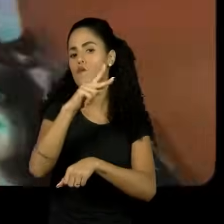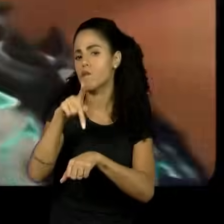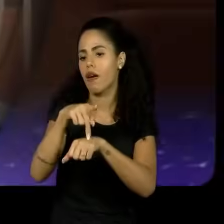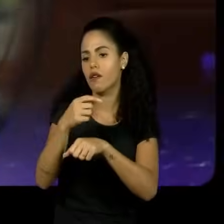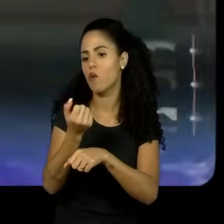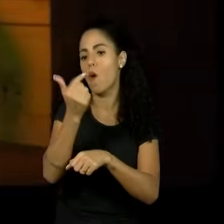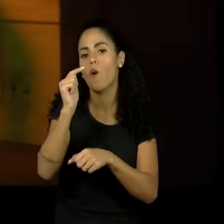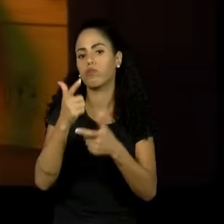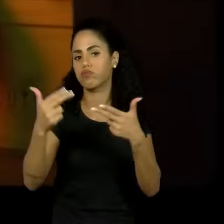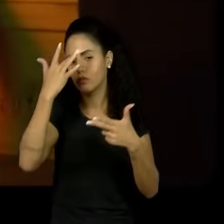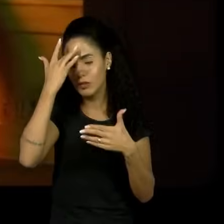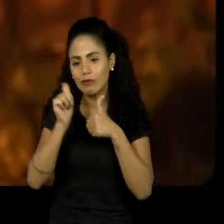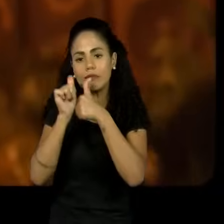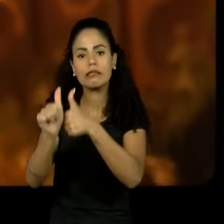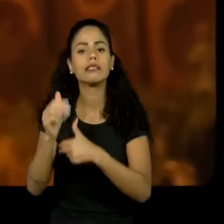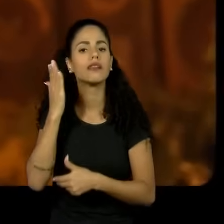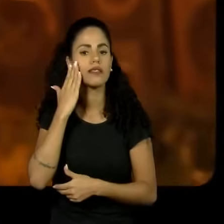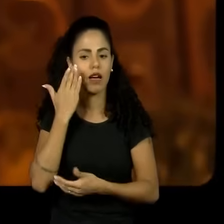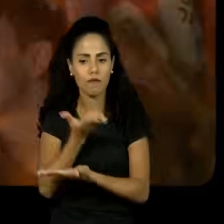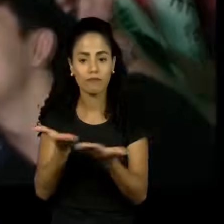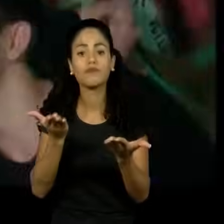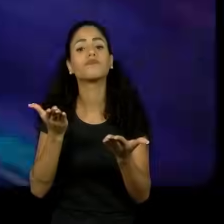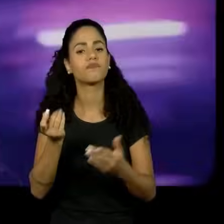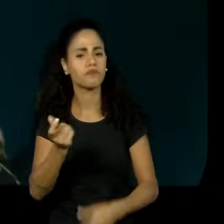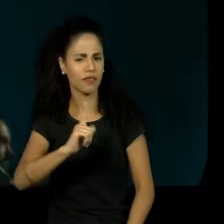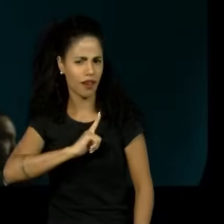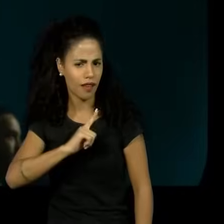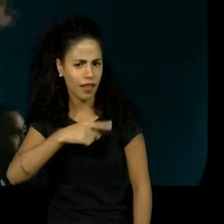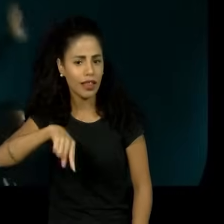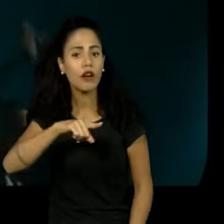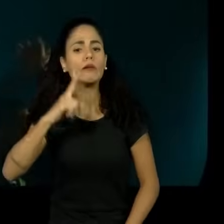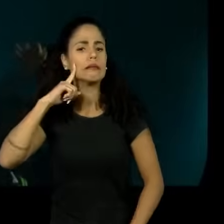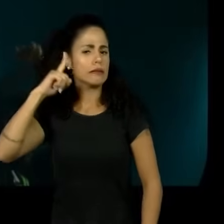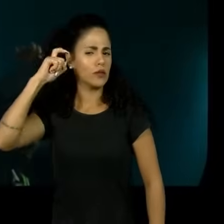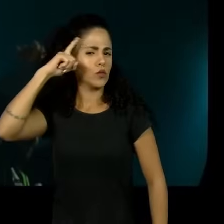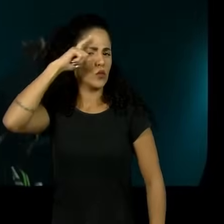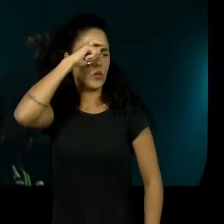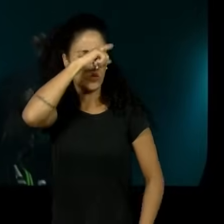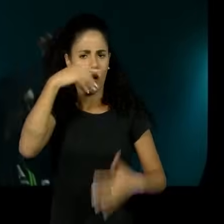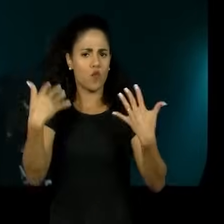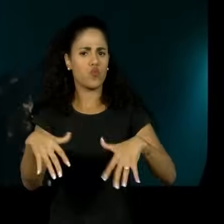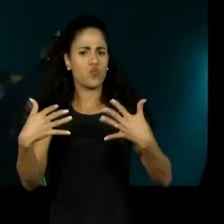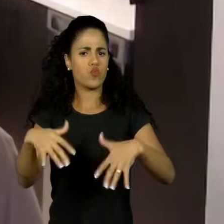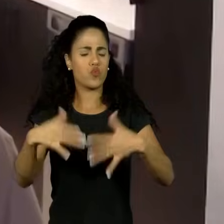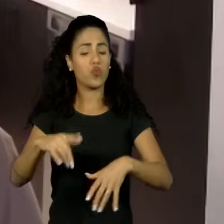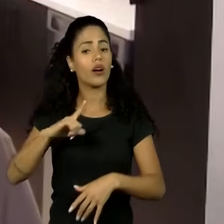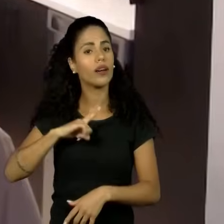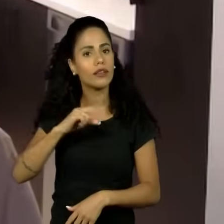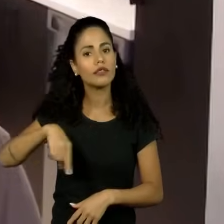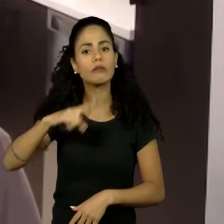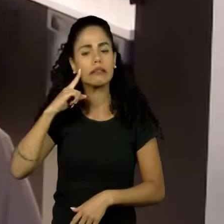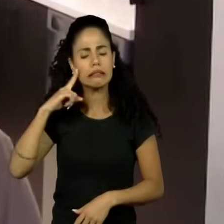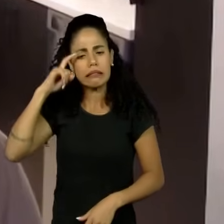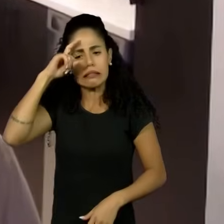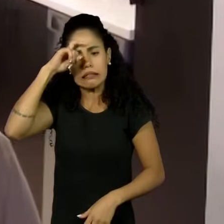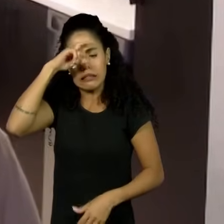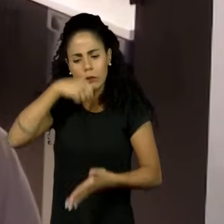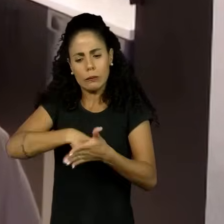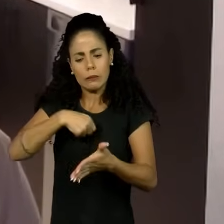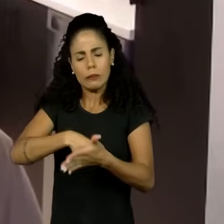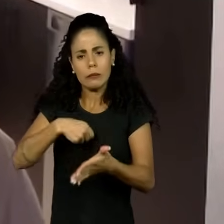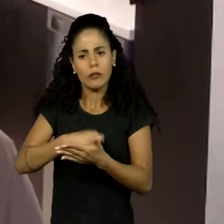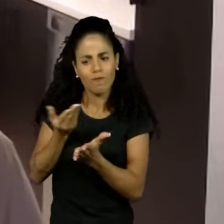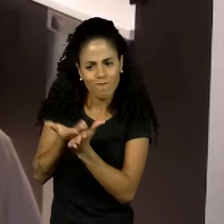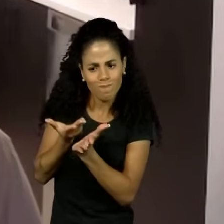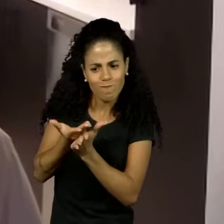de milhões de seguidores e milhões de torcedores, é difícil. A gente tem uma rotina de treinos bem intensa, porque a gente sente que